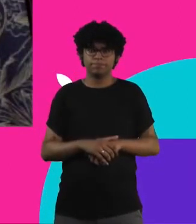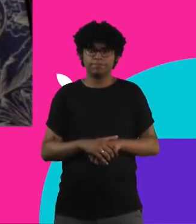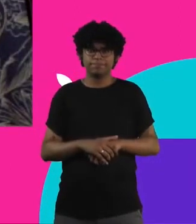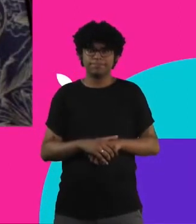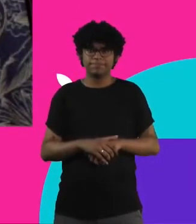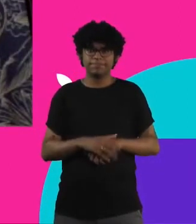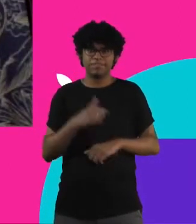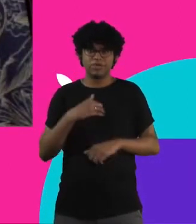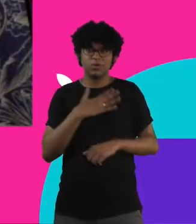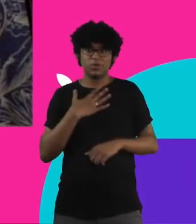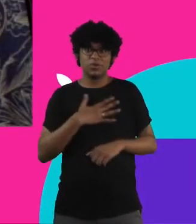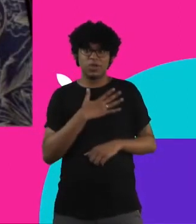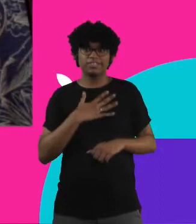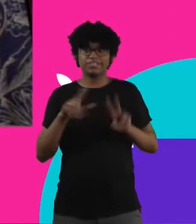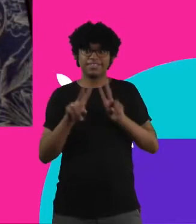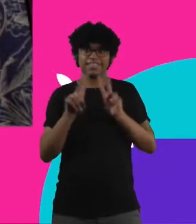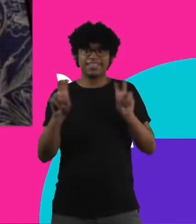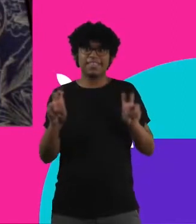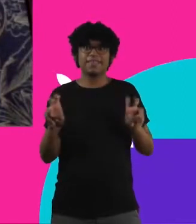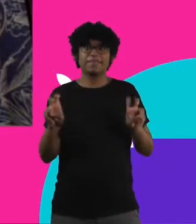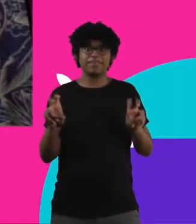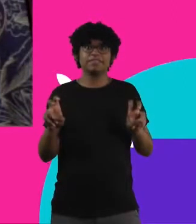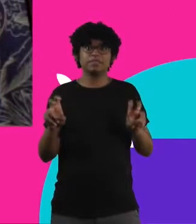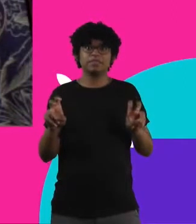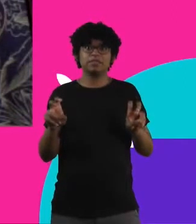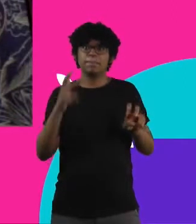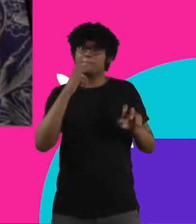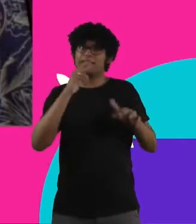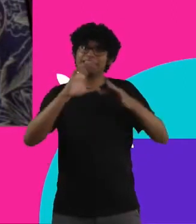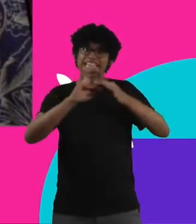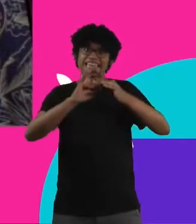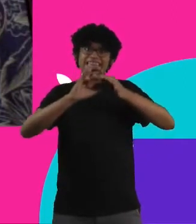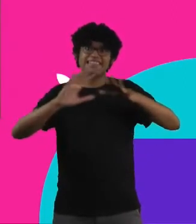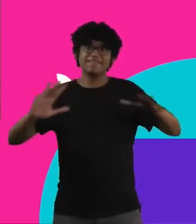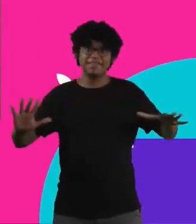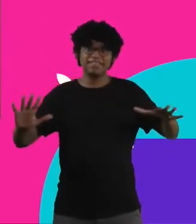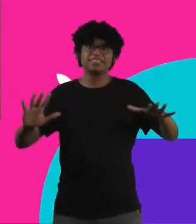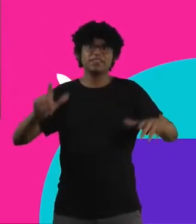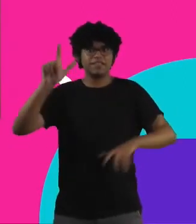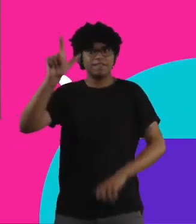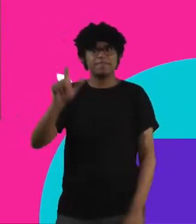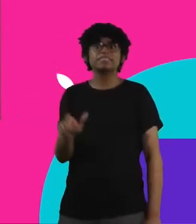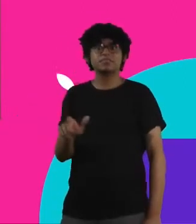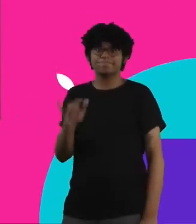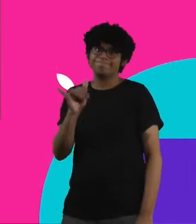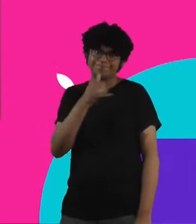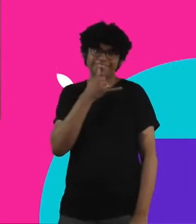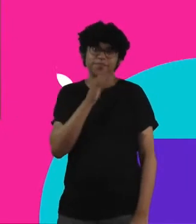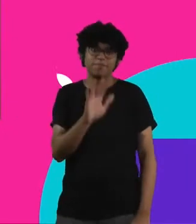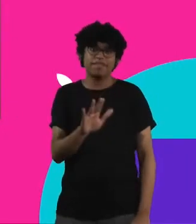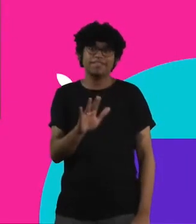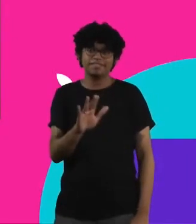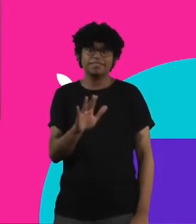de tratar sobre o processo de emancipação do indivíduo, porque infelizmente a